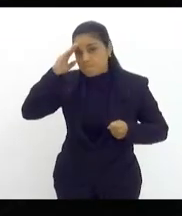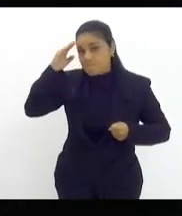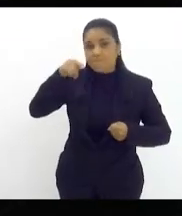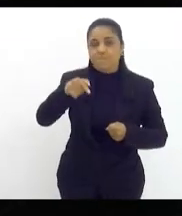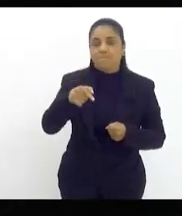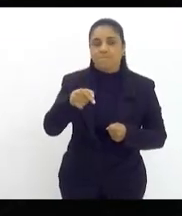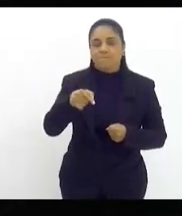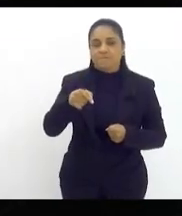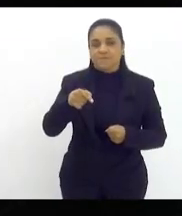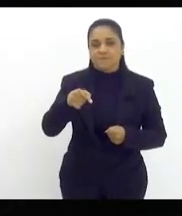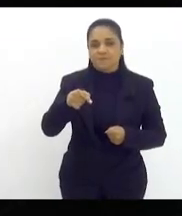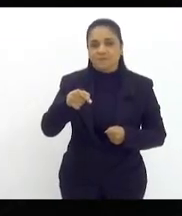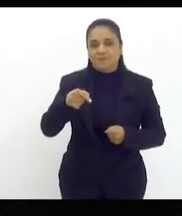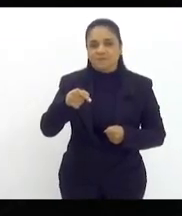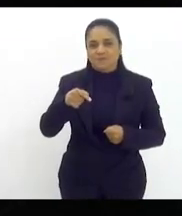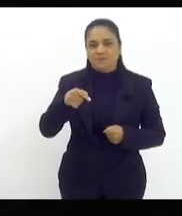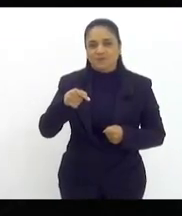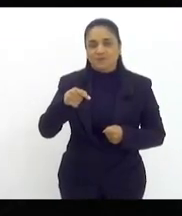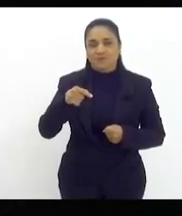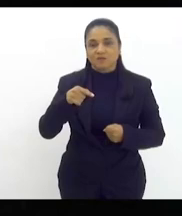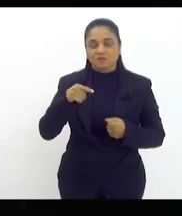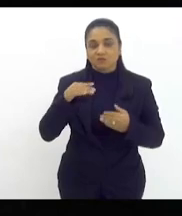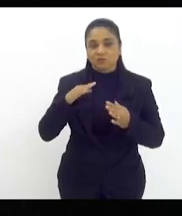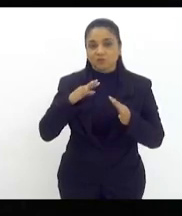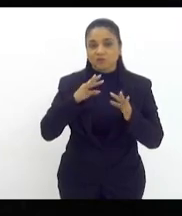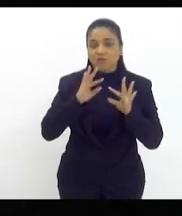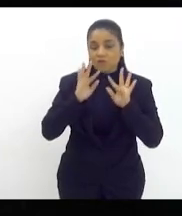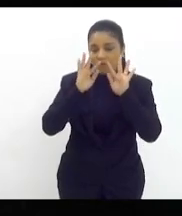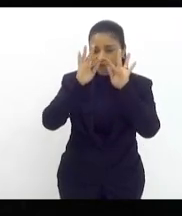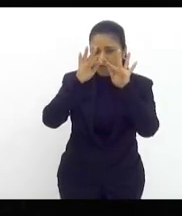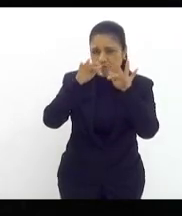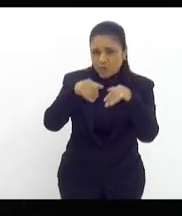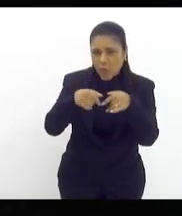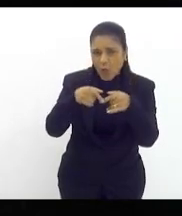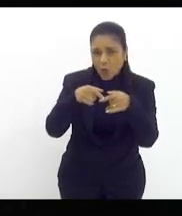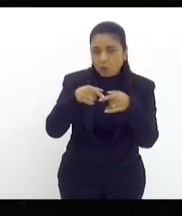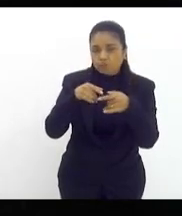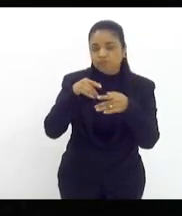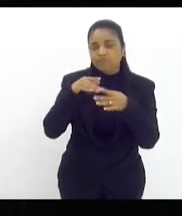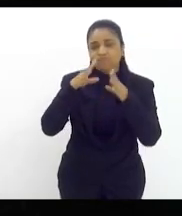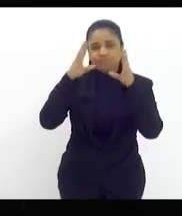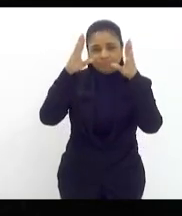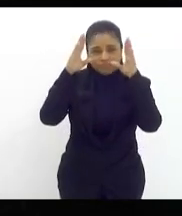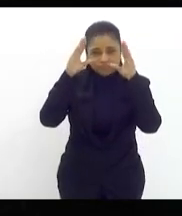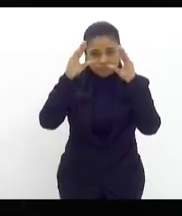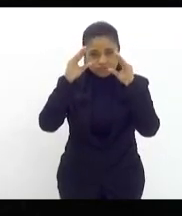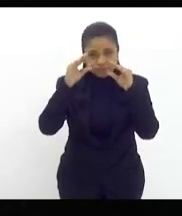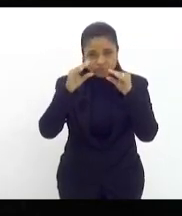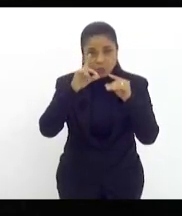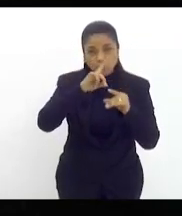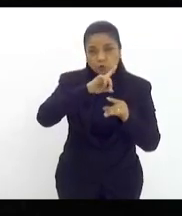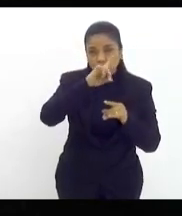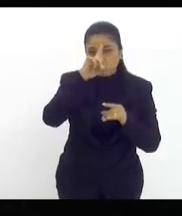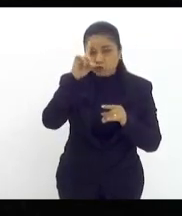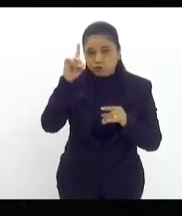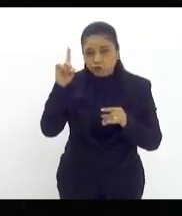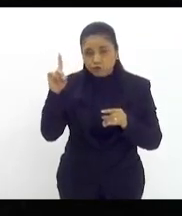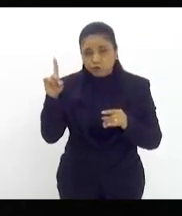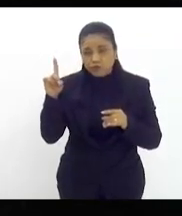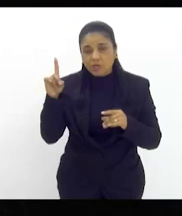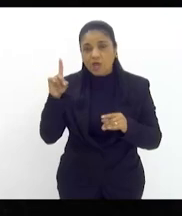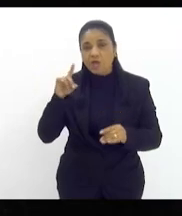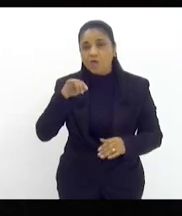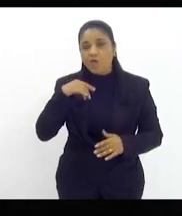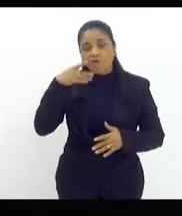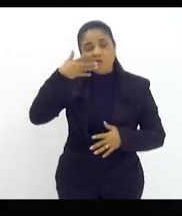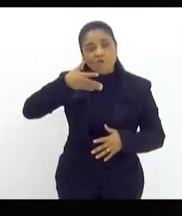chego ao longo do dia à noite e percebo que eu falei diversas obviedades